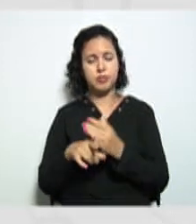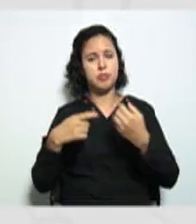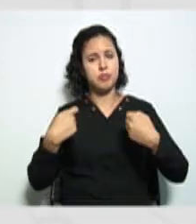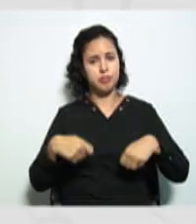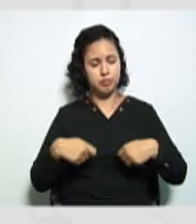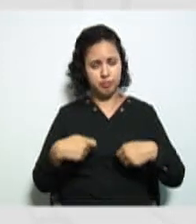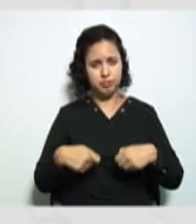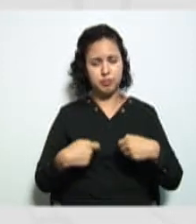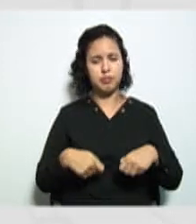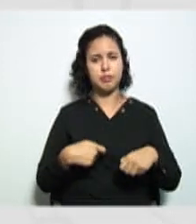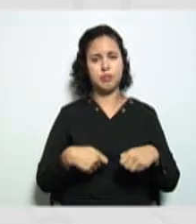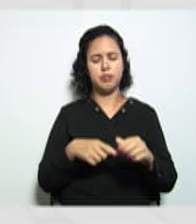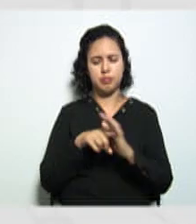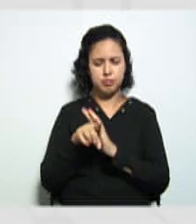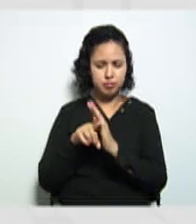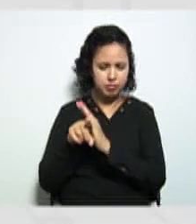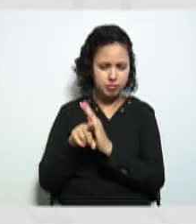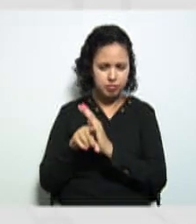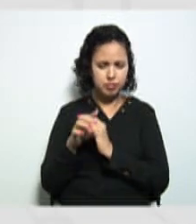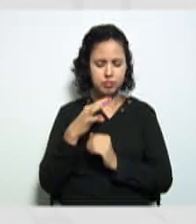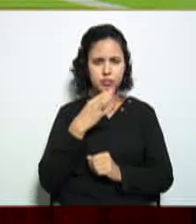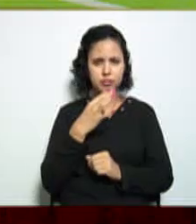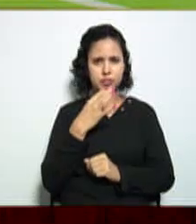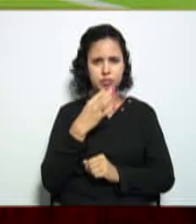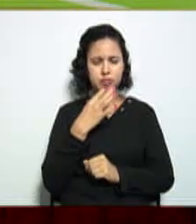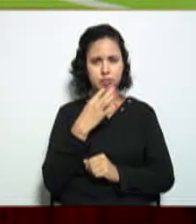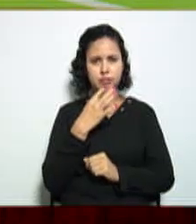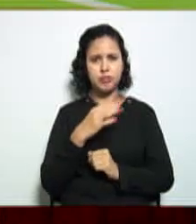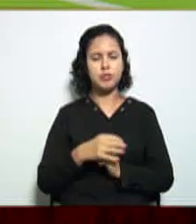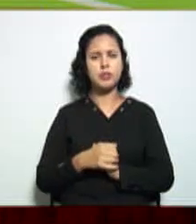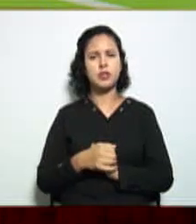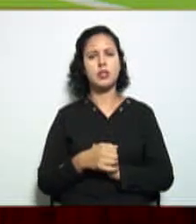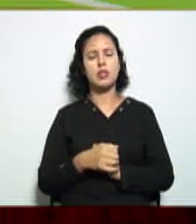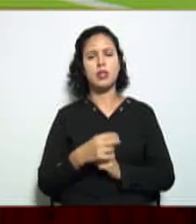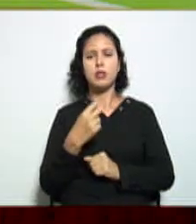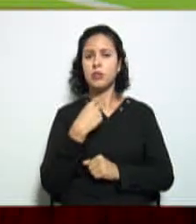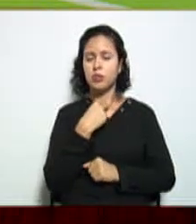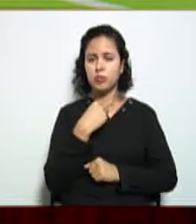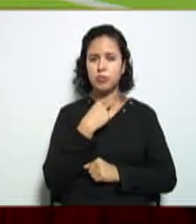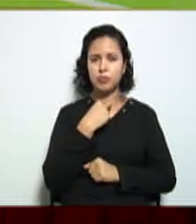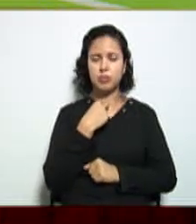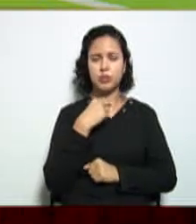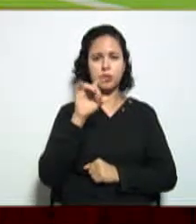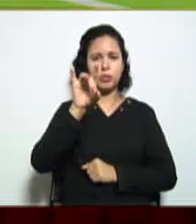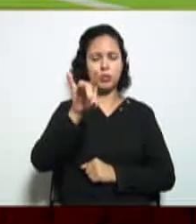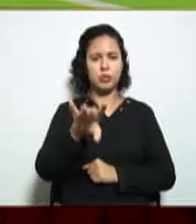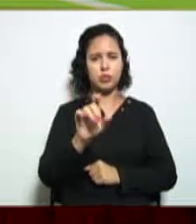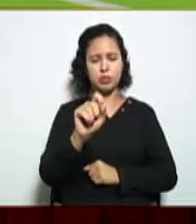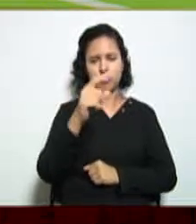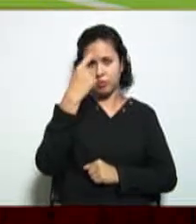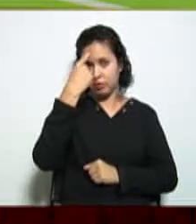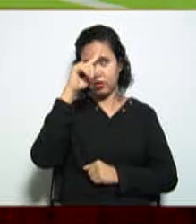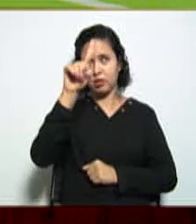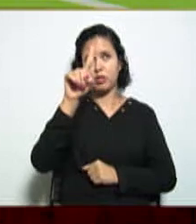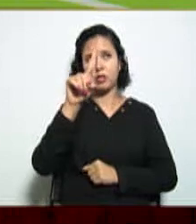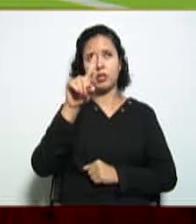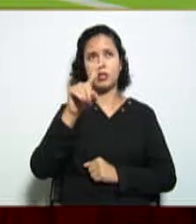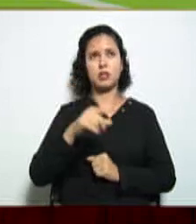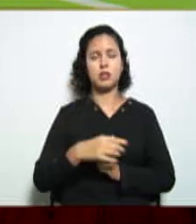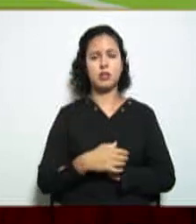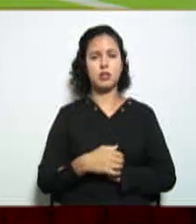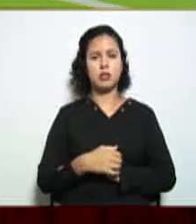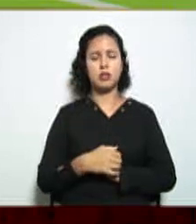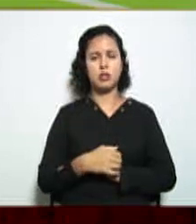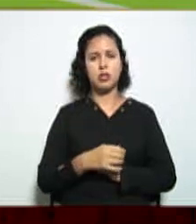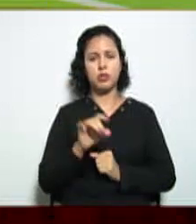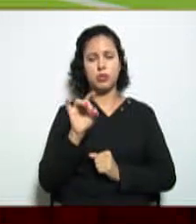possível analisar esse objeto do conhecimento de alguma forma. Então, não pode ser só uma ideia remota, digamos assim. Não pode